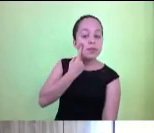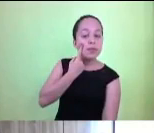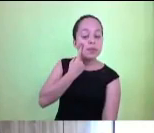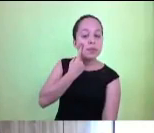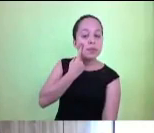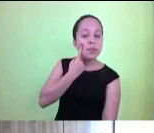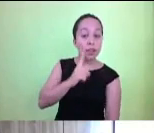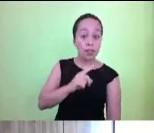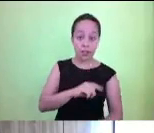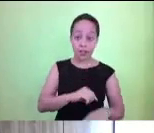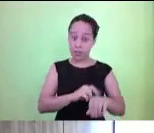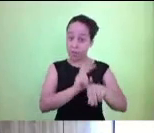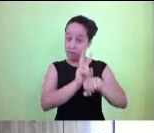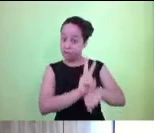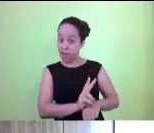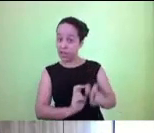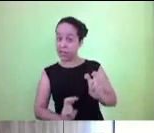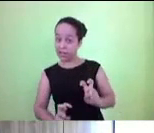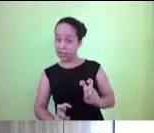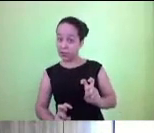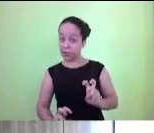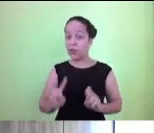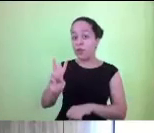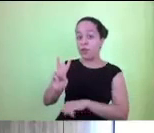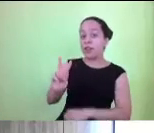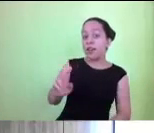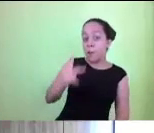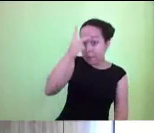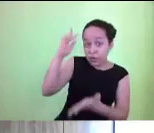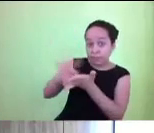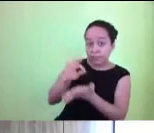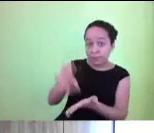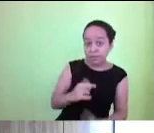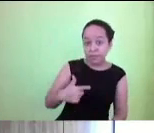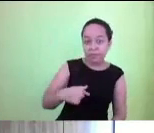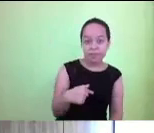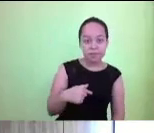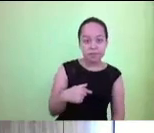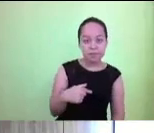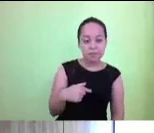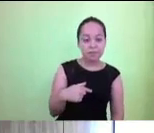Número de inscritos, 7. Número de vagas, 5.